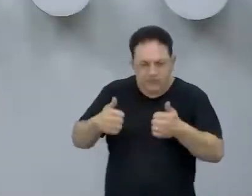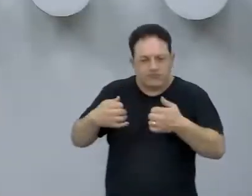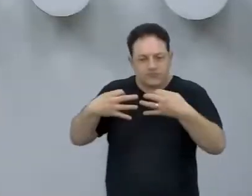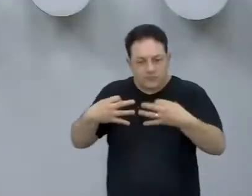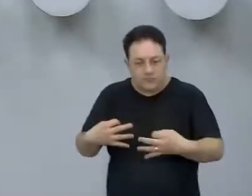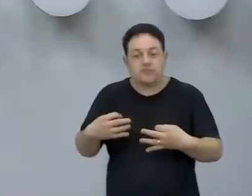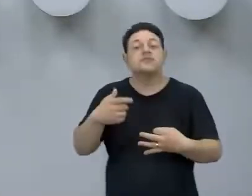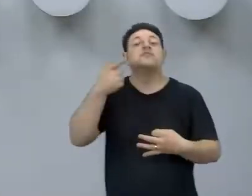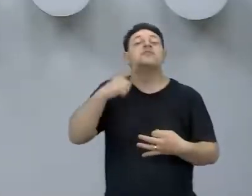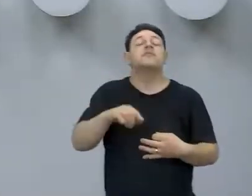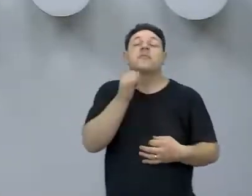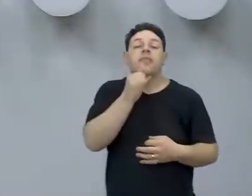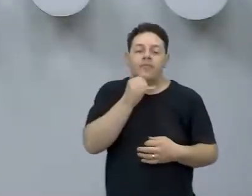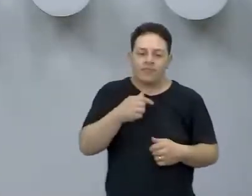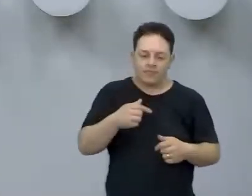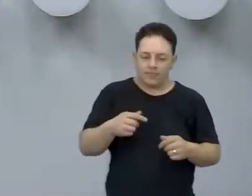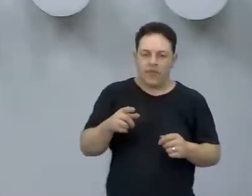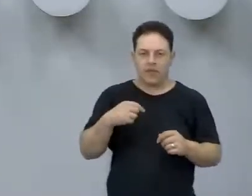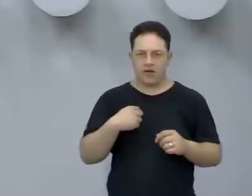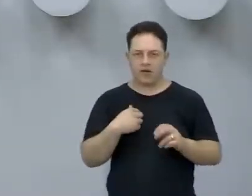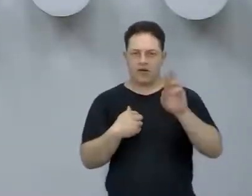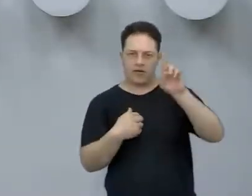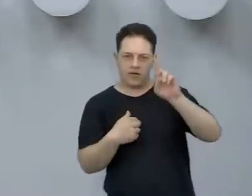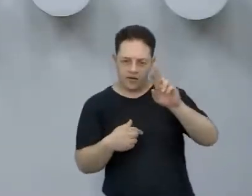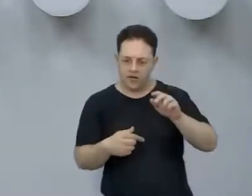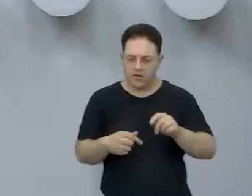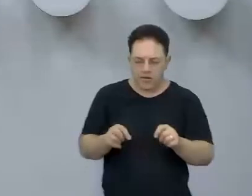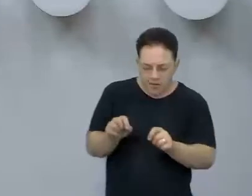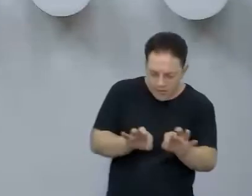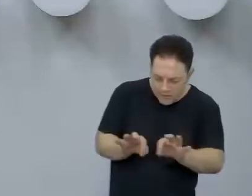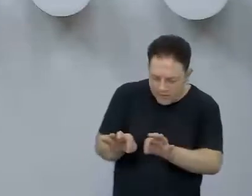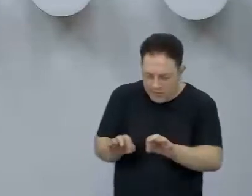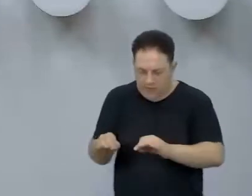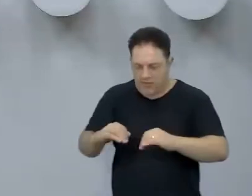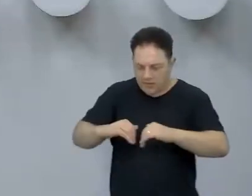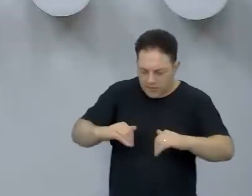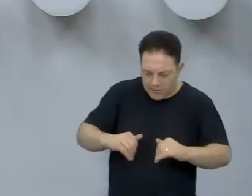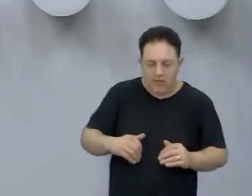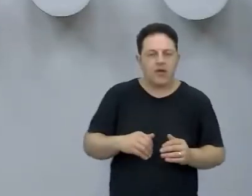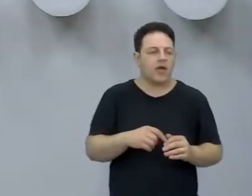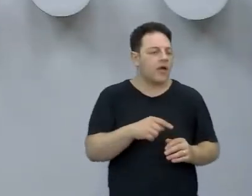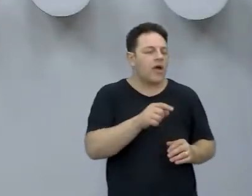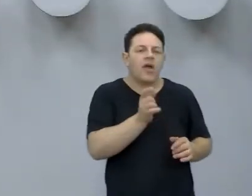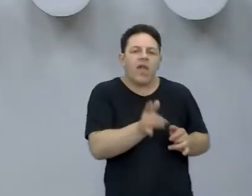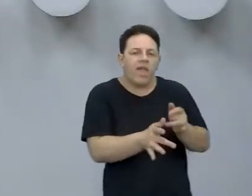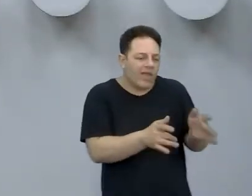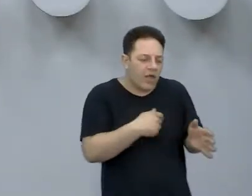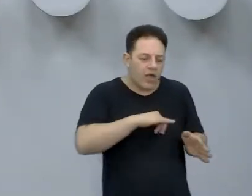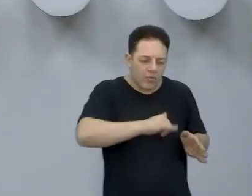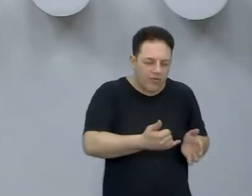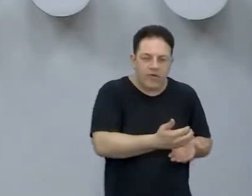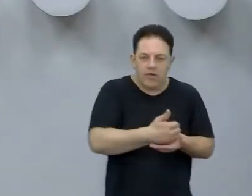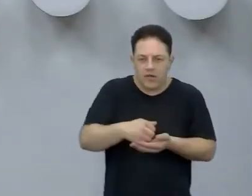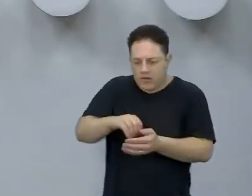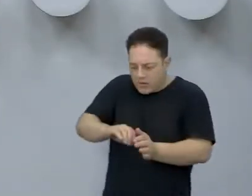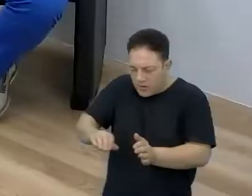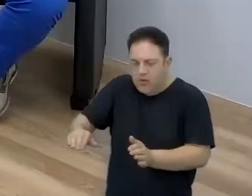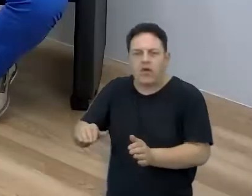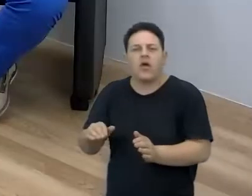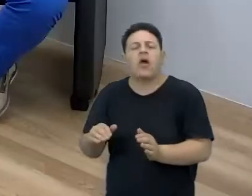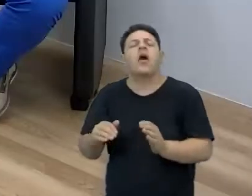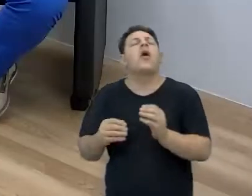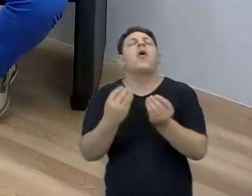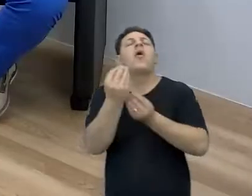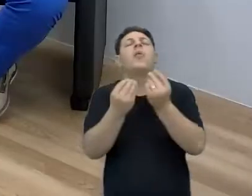para gerir ali, né, gerenciar esses resíduos, né, como é que a gente pode economizar na nossa casa? Será